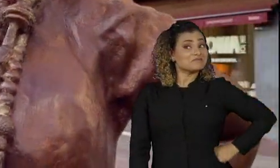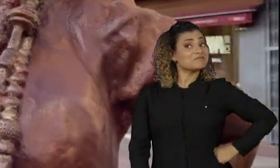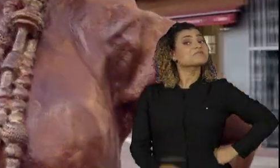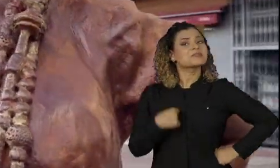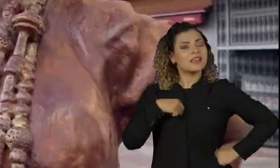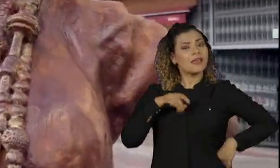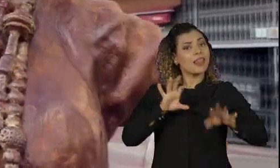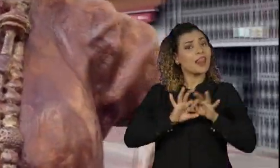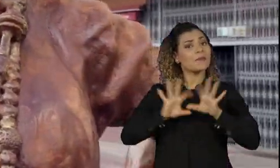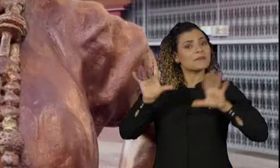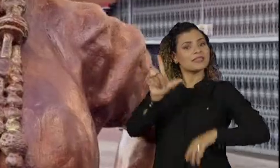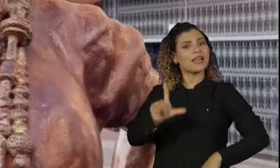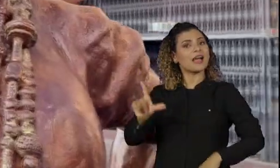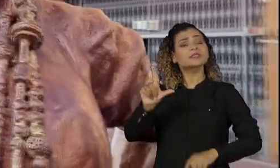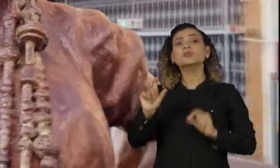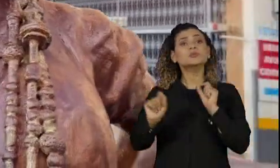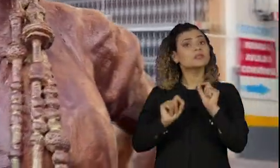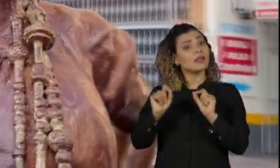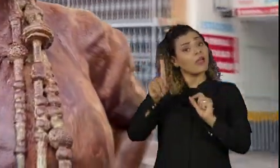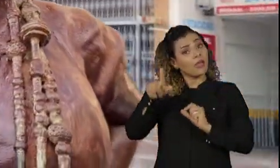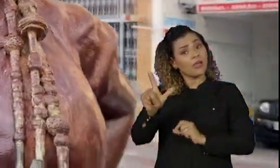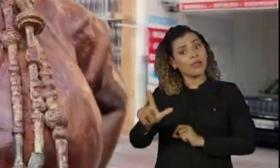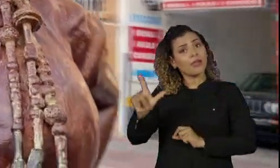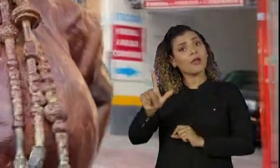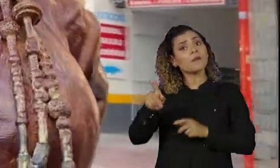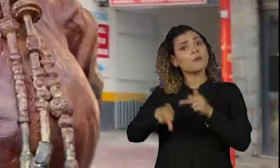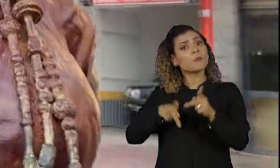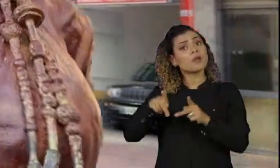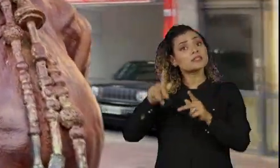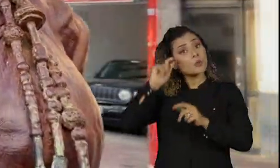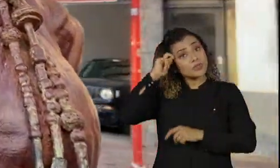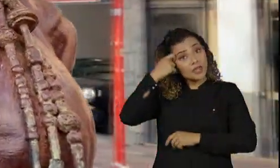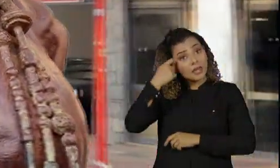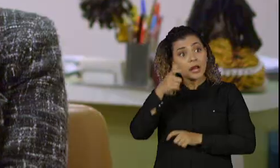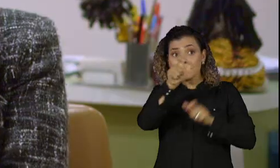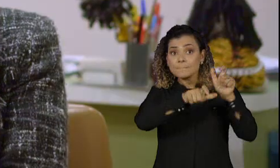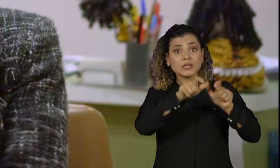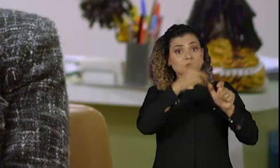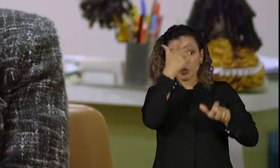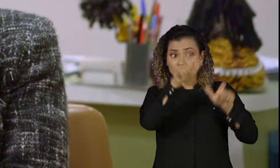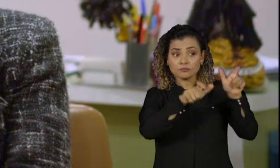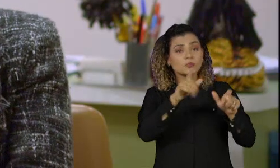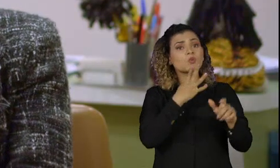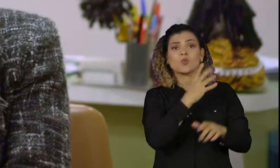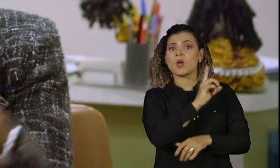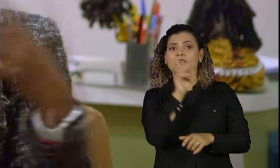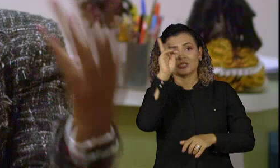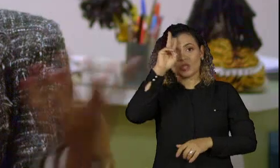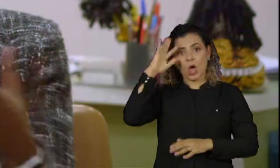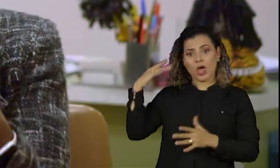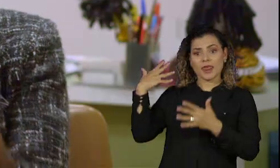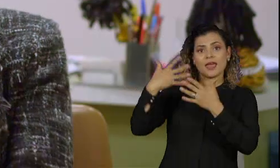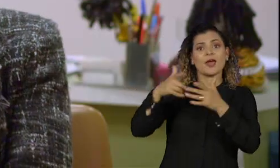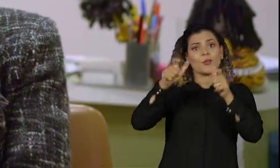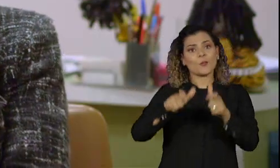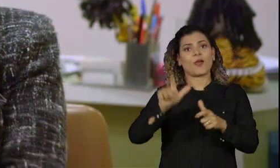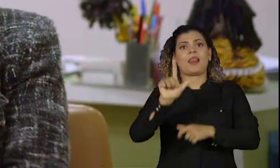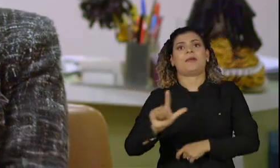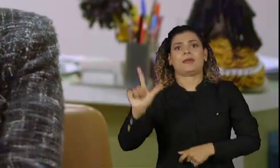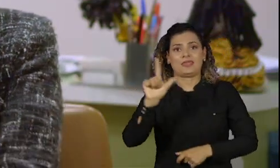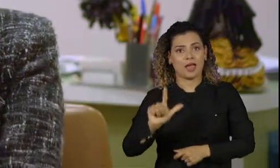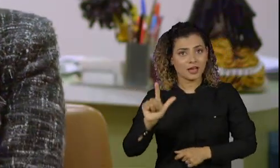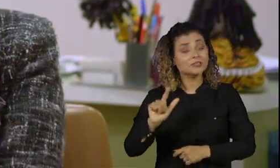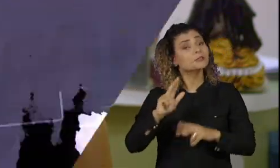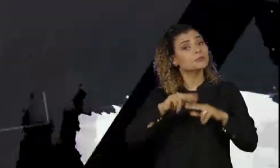uma referência para a população negra muito forte, mas que poucas pessoas conhecem, vai fazer também que a história do local tenha uma